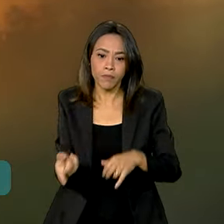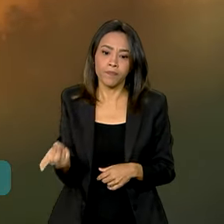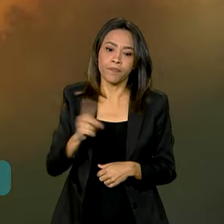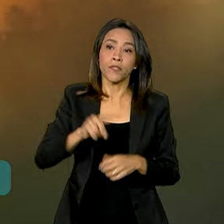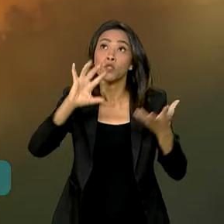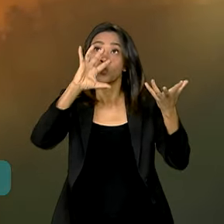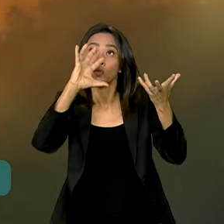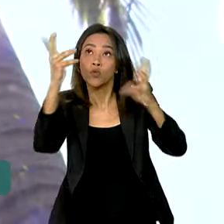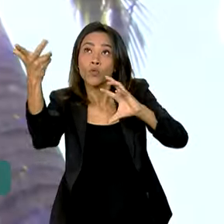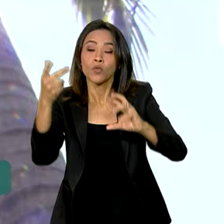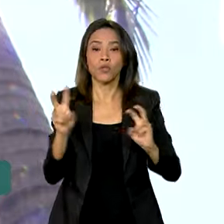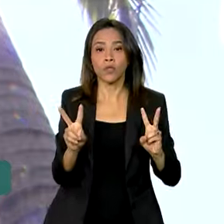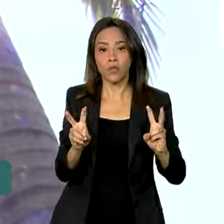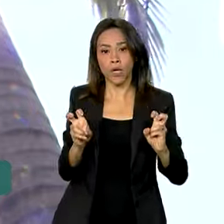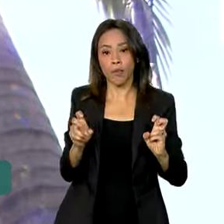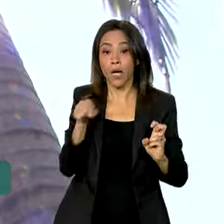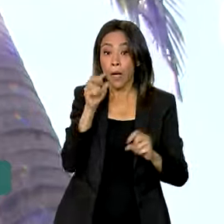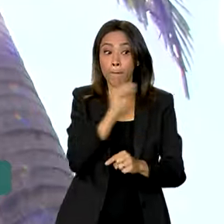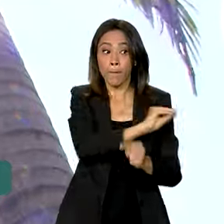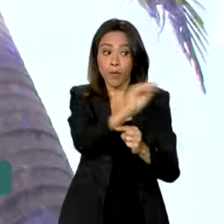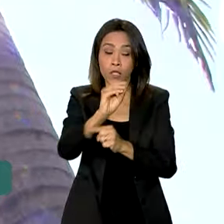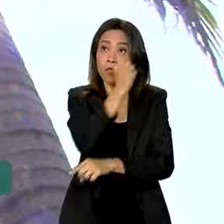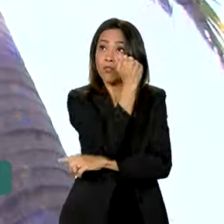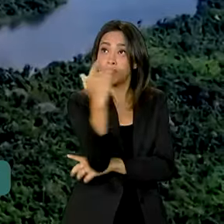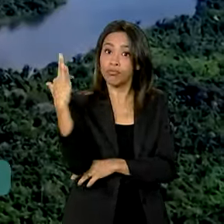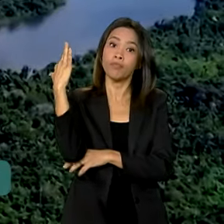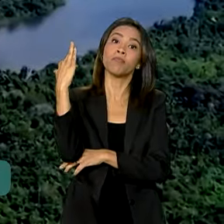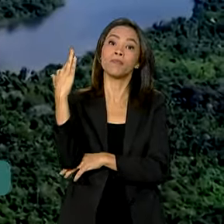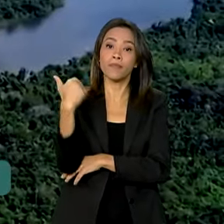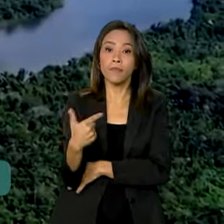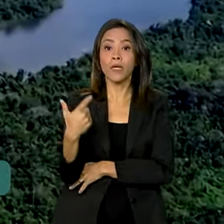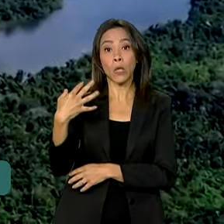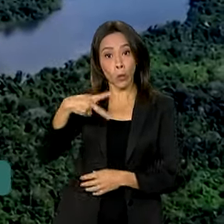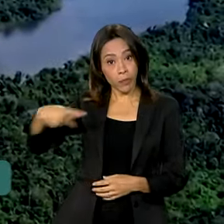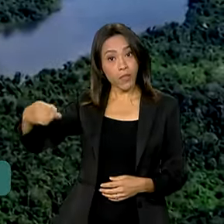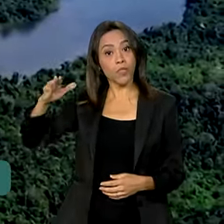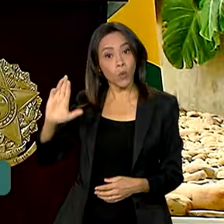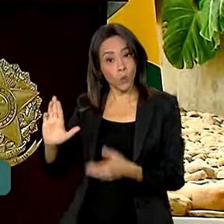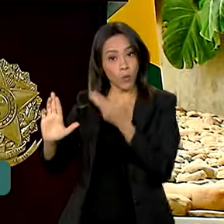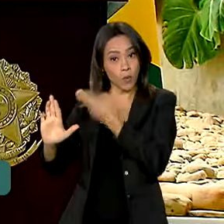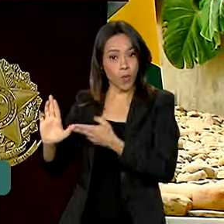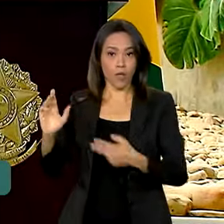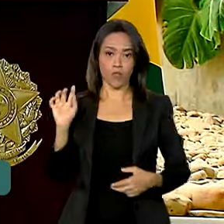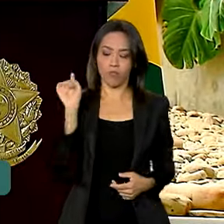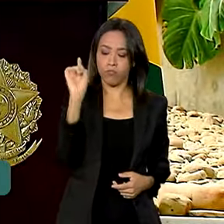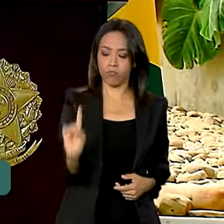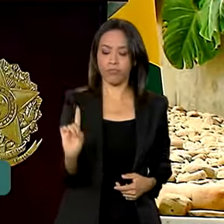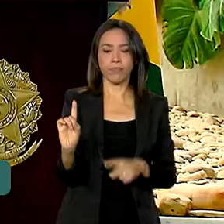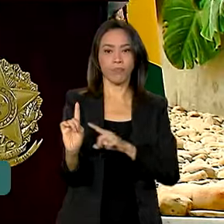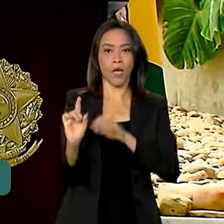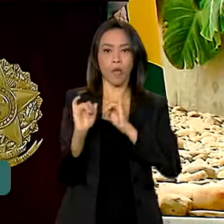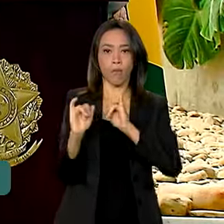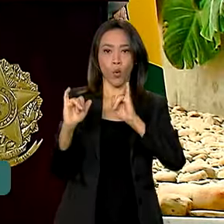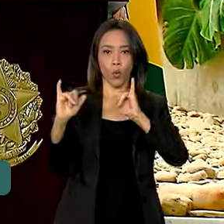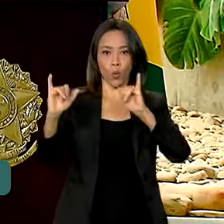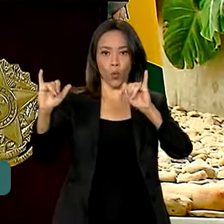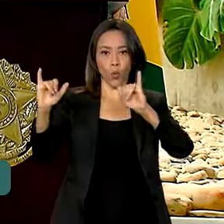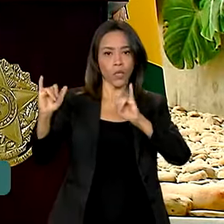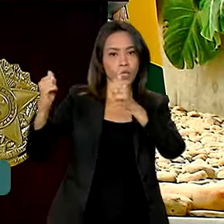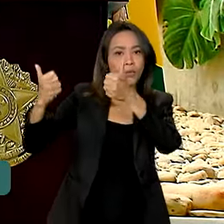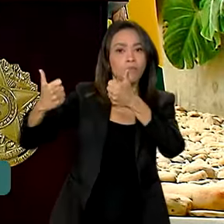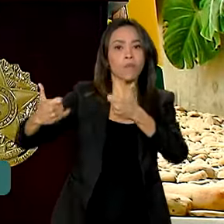mudanças climáticas e proteção ao meio ambiente, o presidente Lula, na declaração à imprensa,